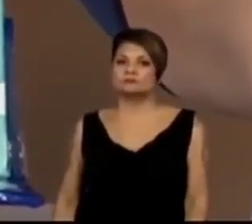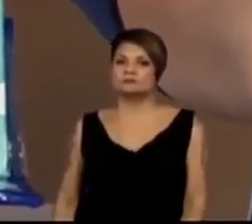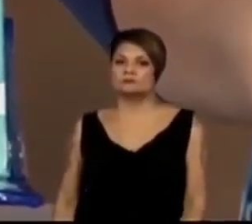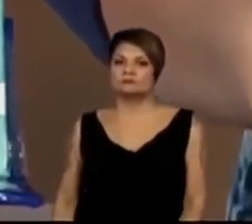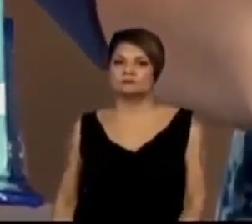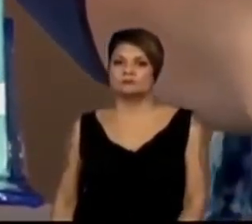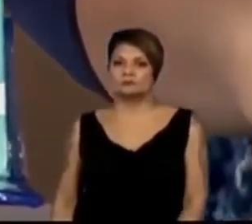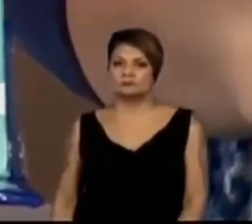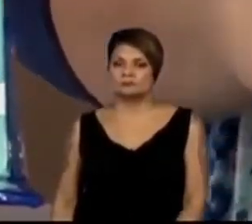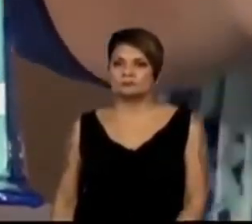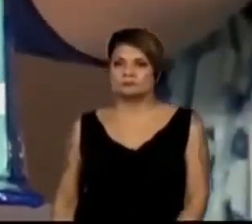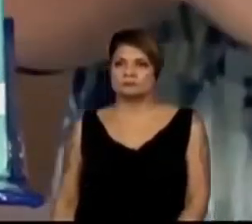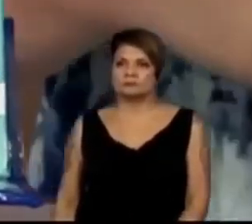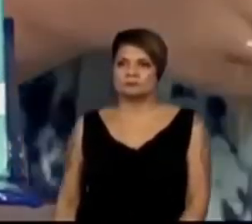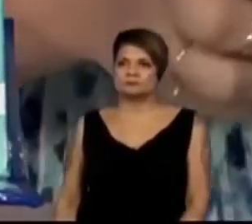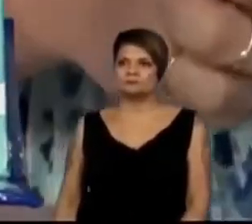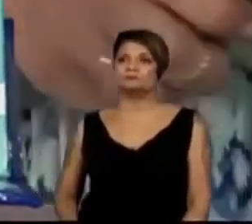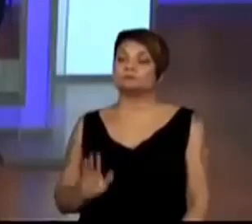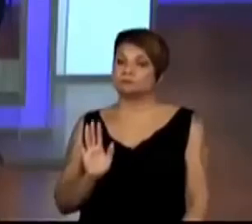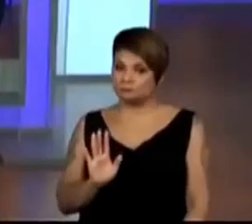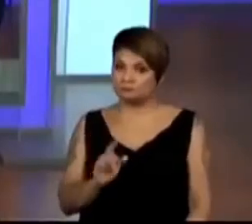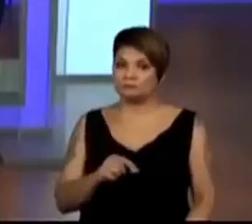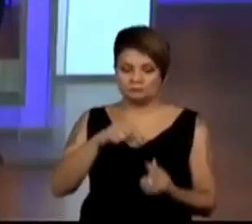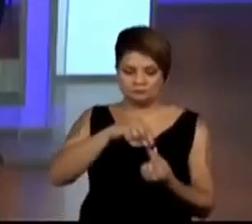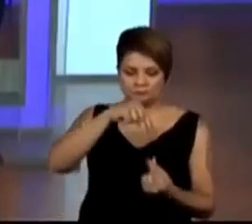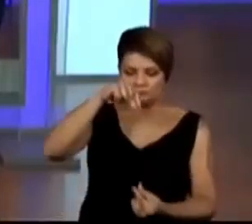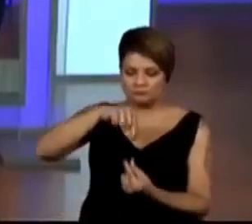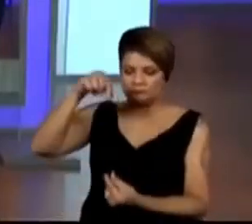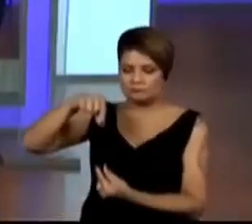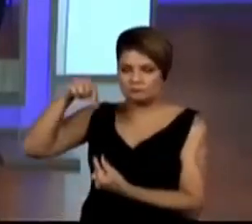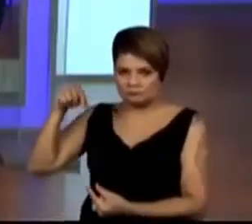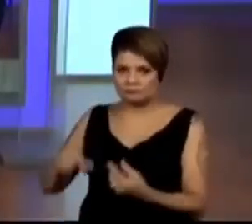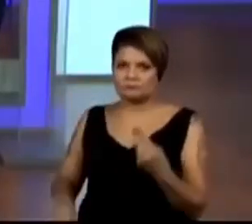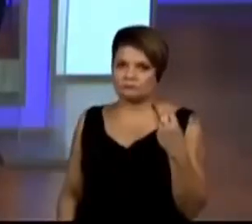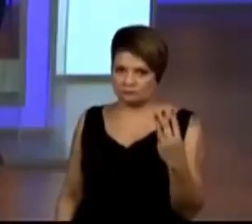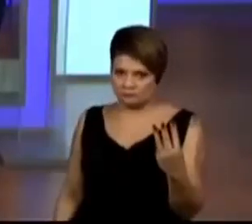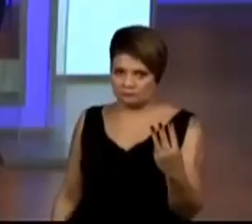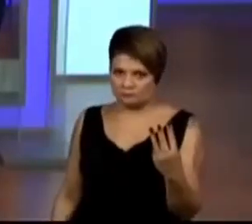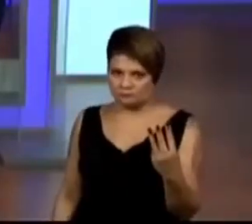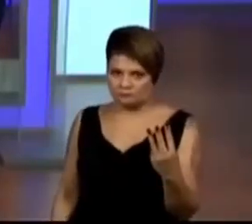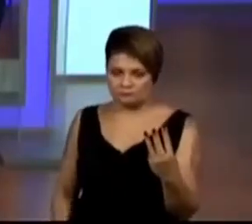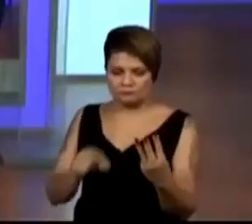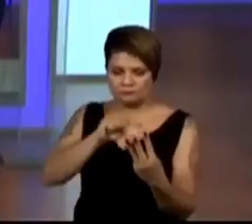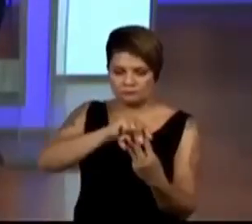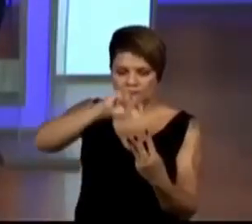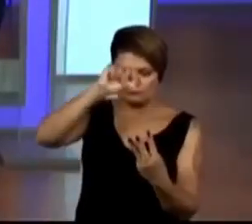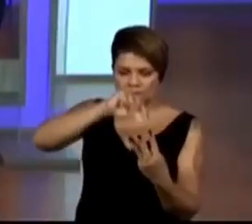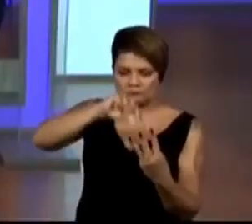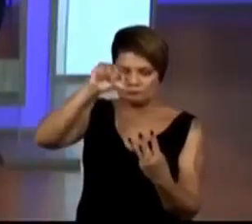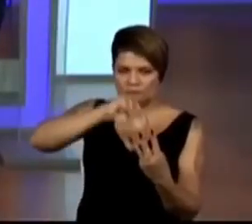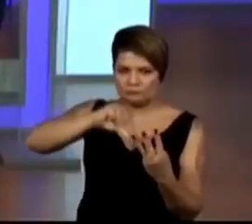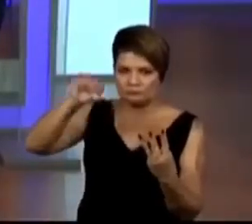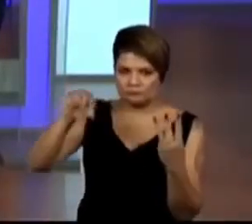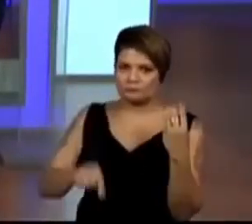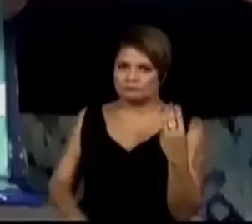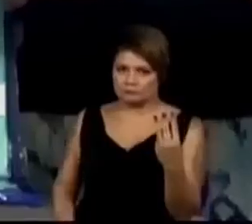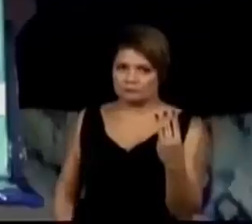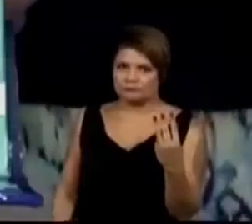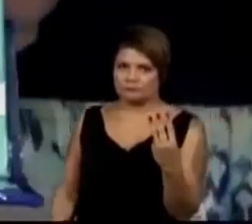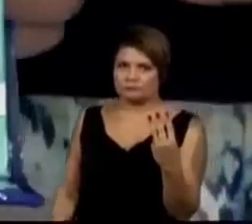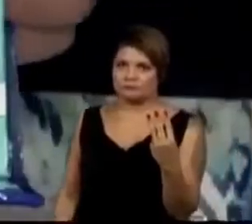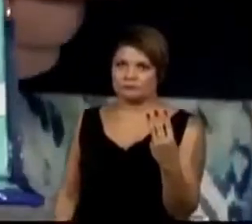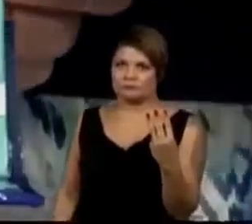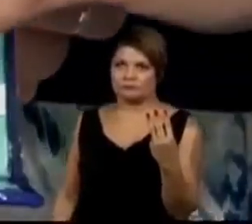fazer agora o 37. Sabendo de novo quantas barrinhas eu vou precisar. Não é 30 mais o 7? O 30 está aqui, ó.